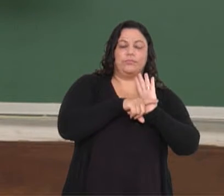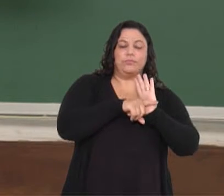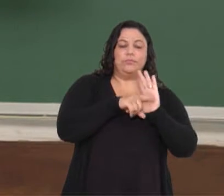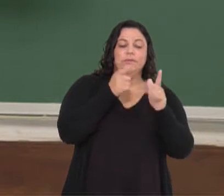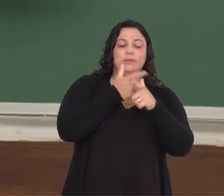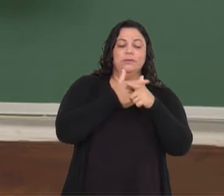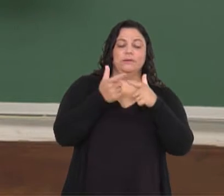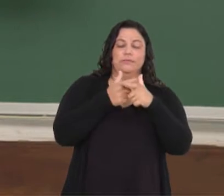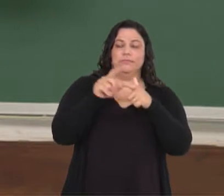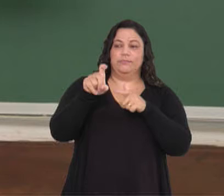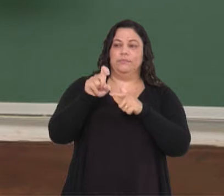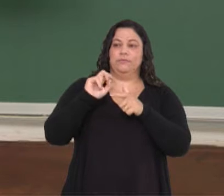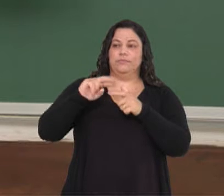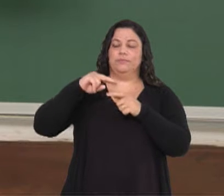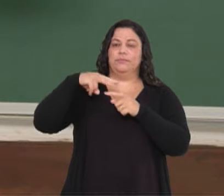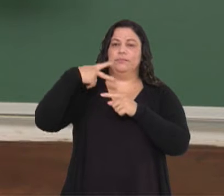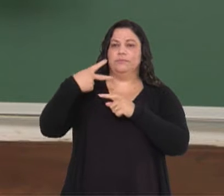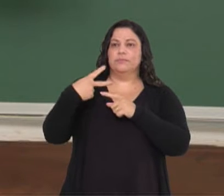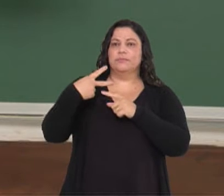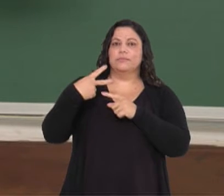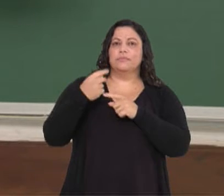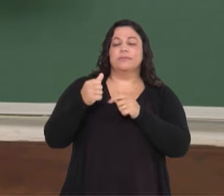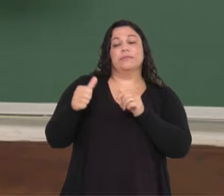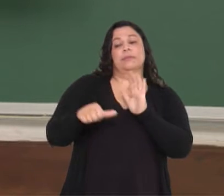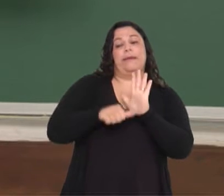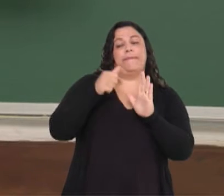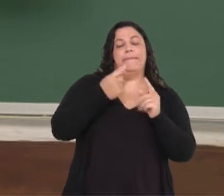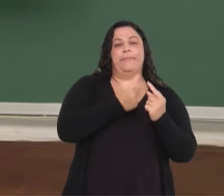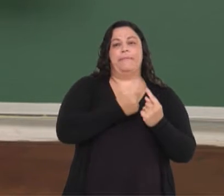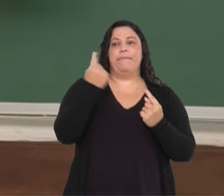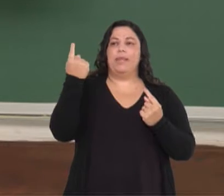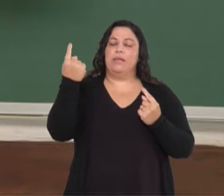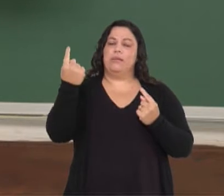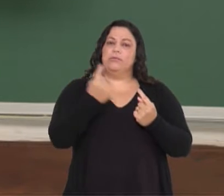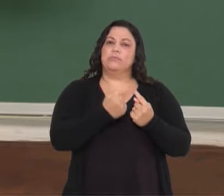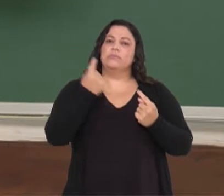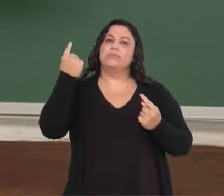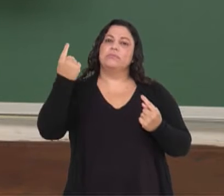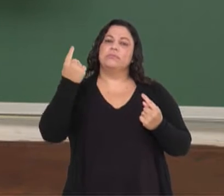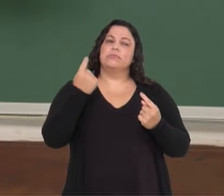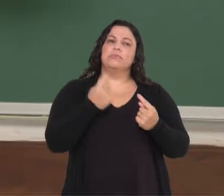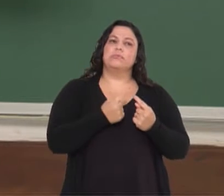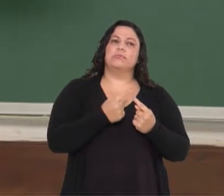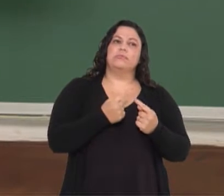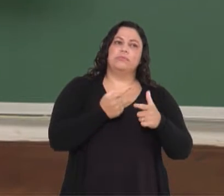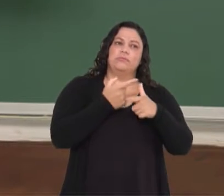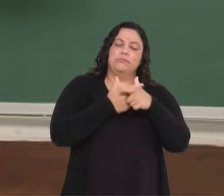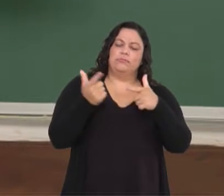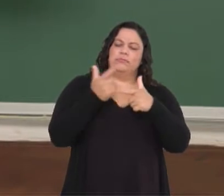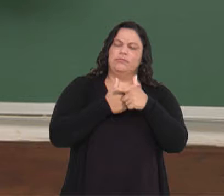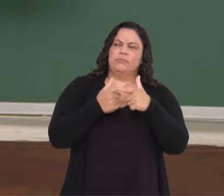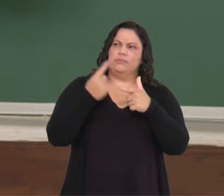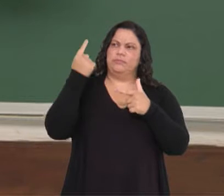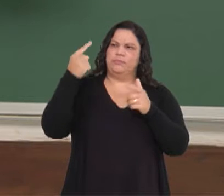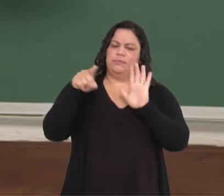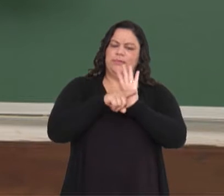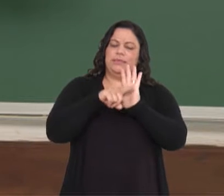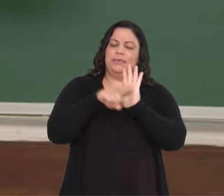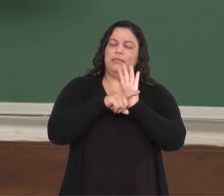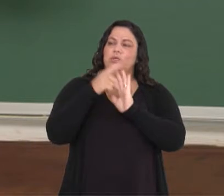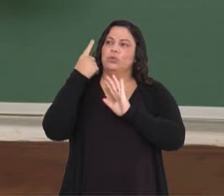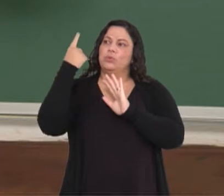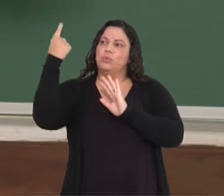quadrado. Mesmo processo. Primeiro pelo primeiro. Quando você dividiu este por esse, você tem negativo 1 como